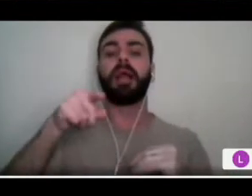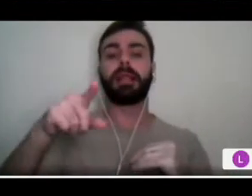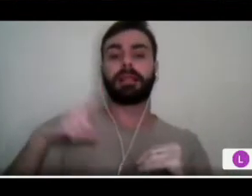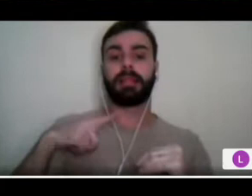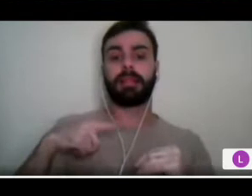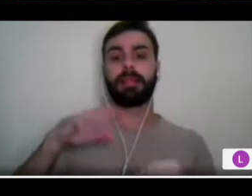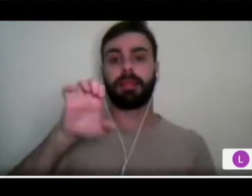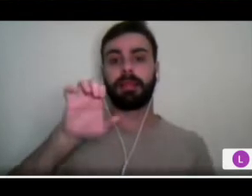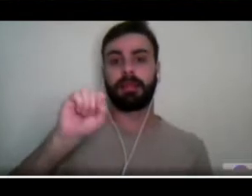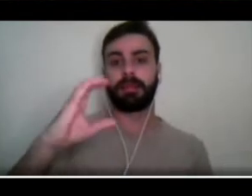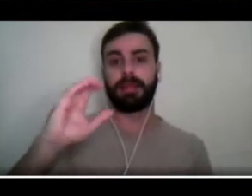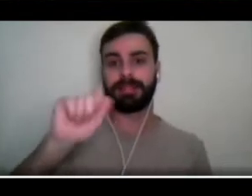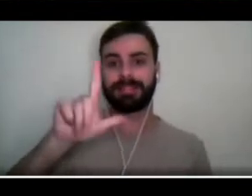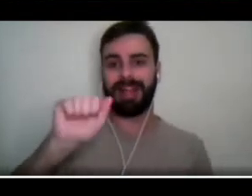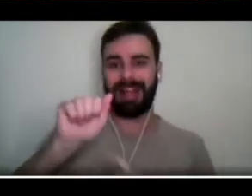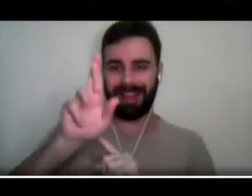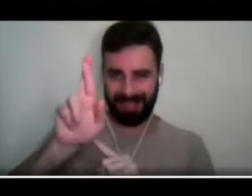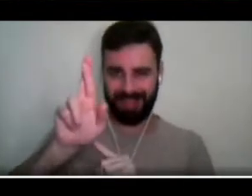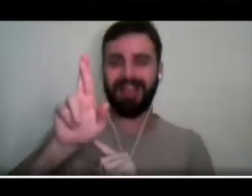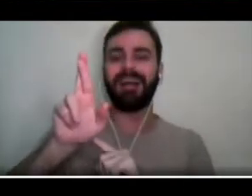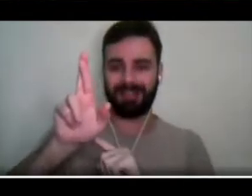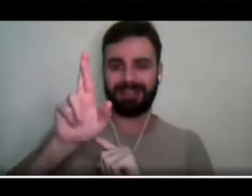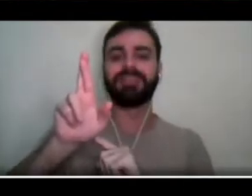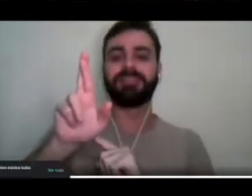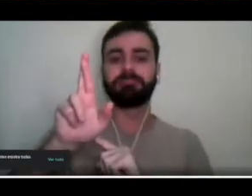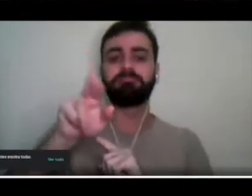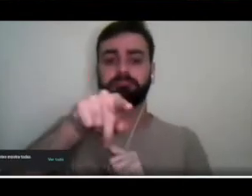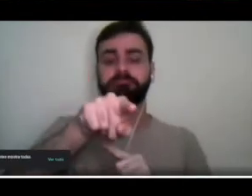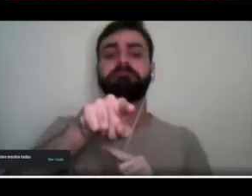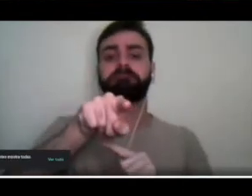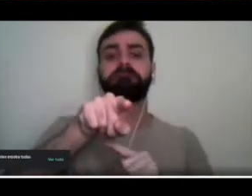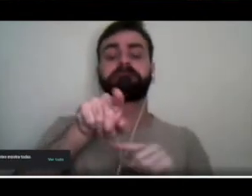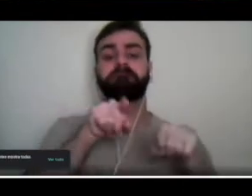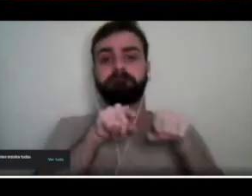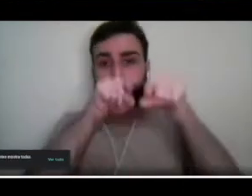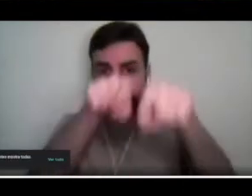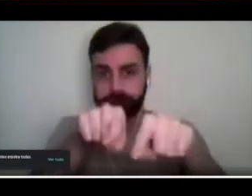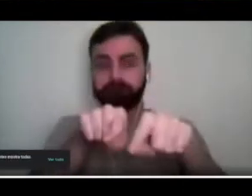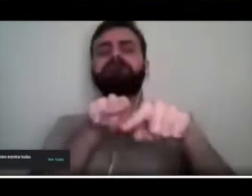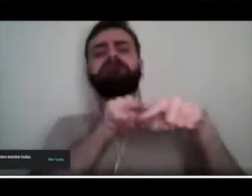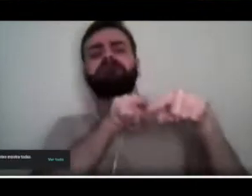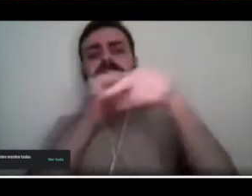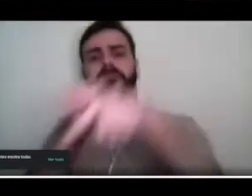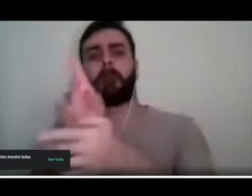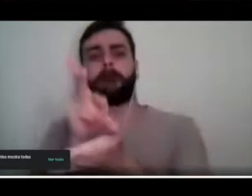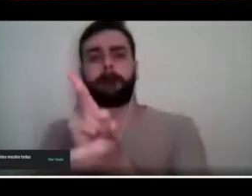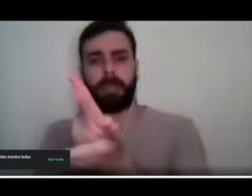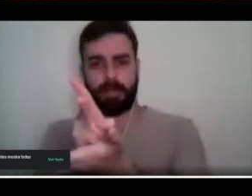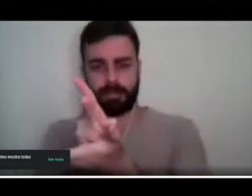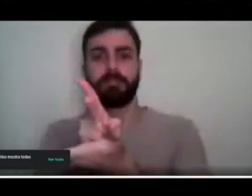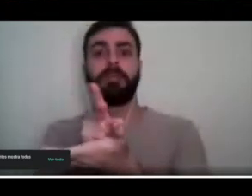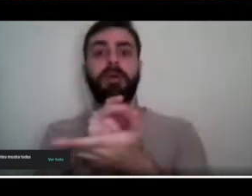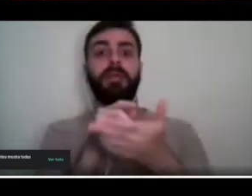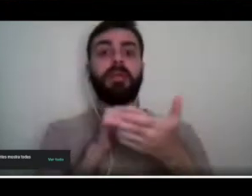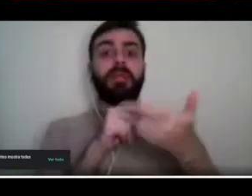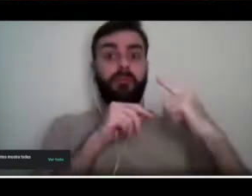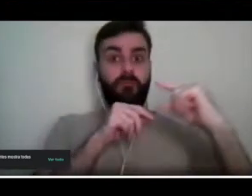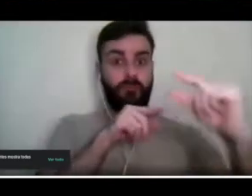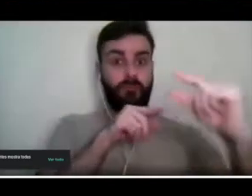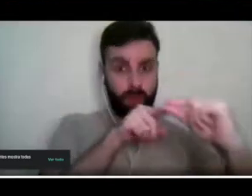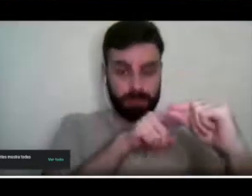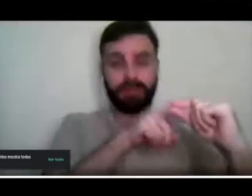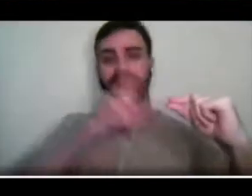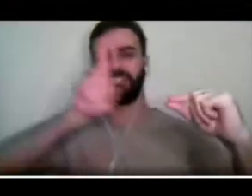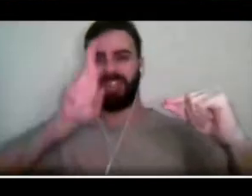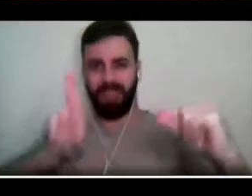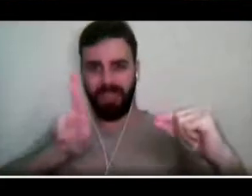Então, o vetor velocidade média, ele está na mesma direção e sentido do vetor deslocamento, que é